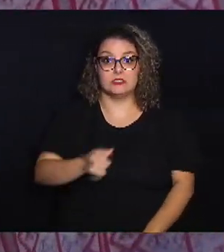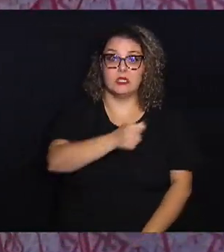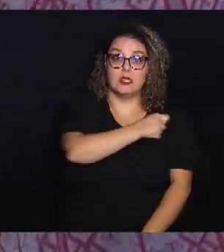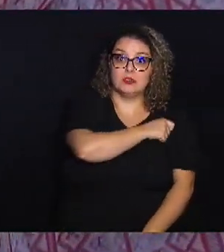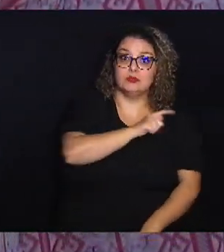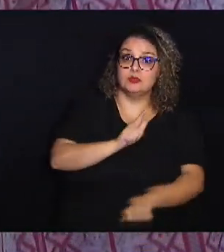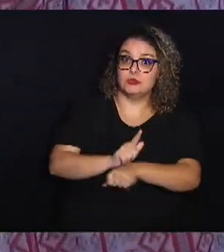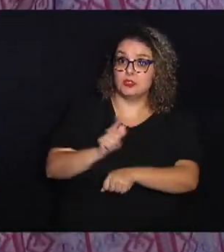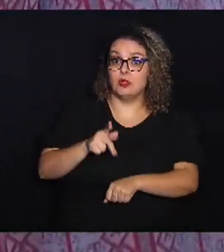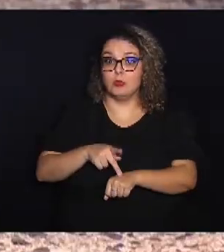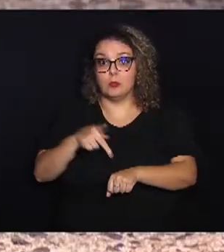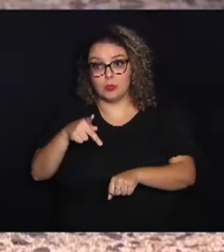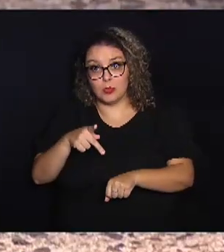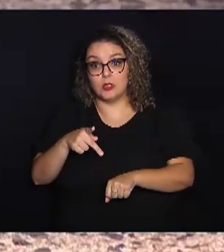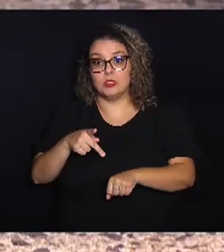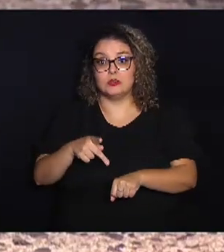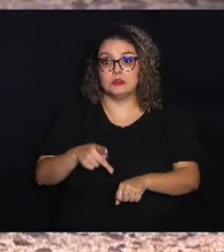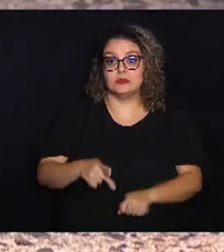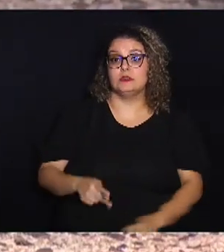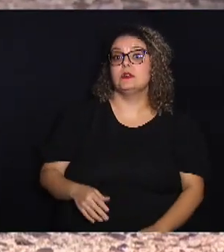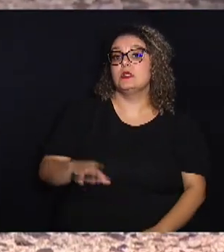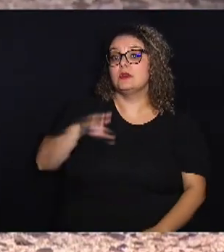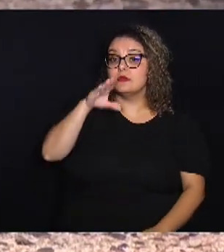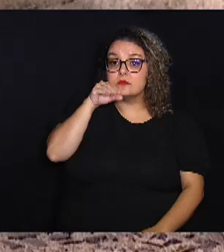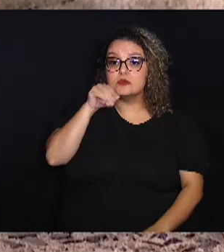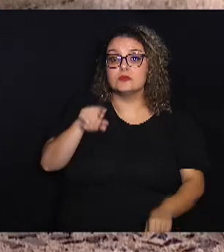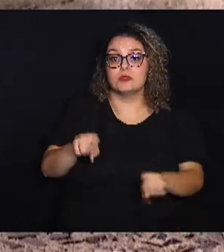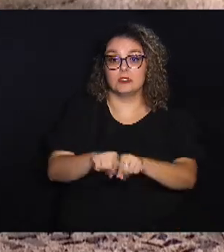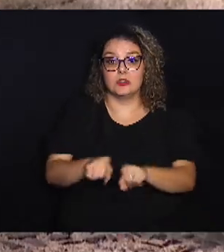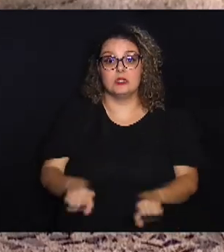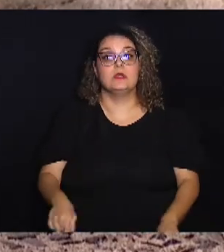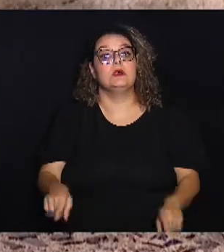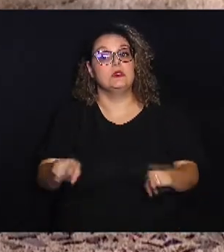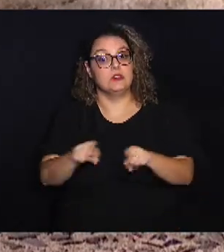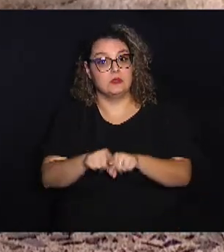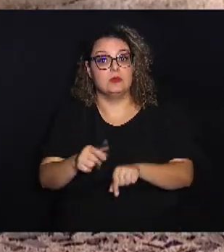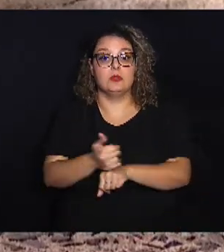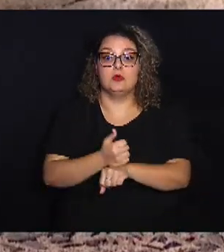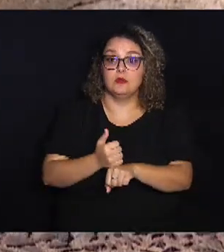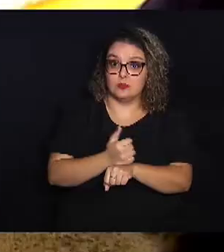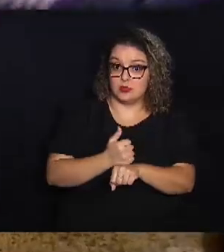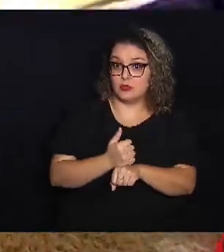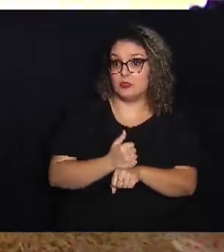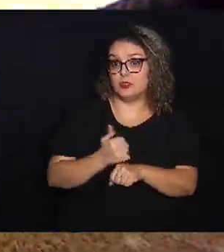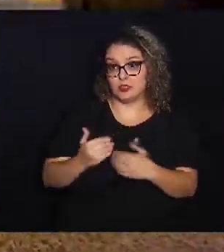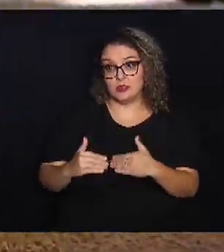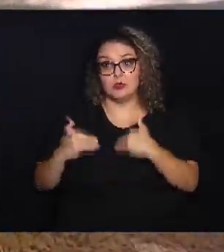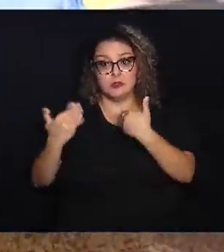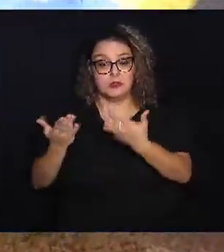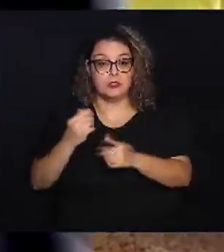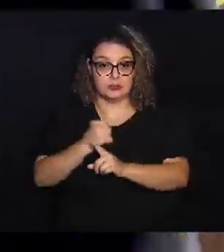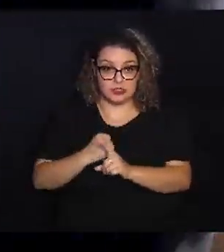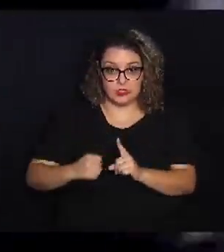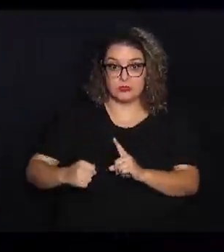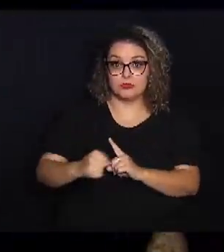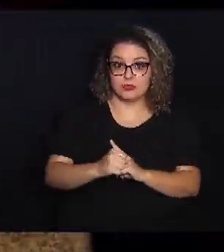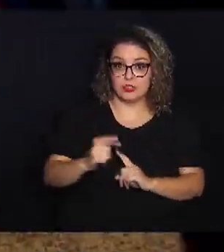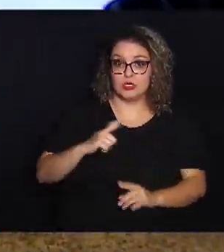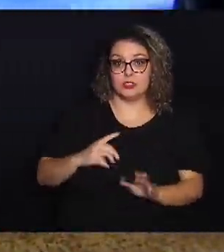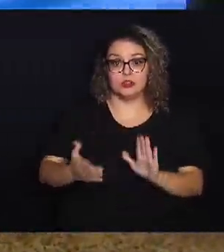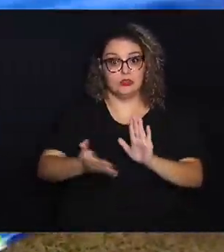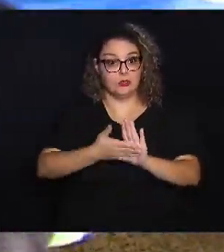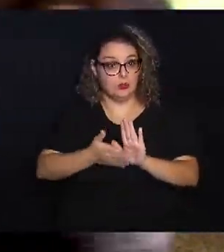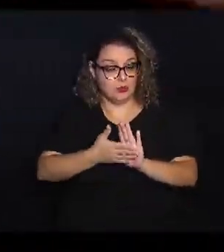graduação, pós-graduação e funcionários, e também por profissionais externos da sociedade, que têm como